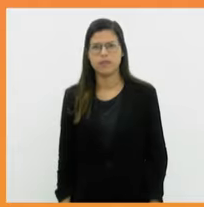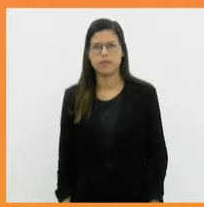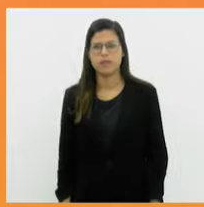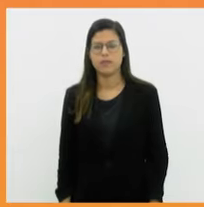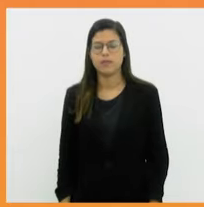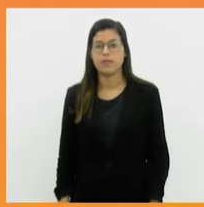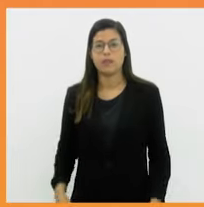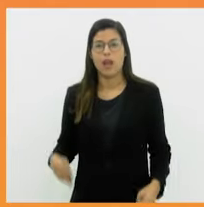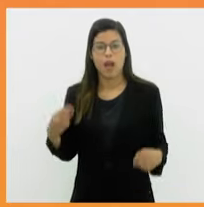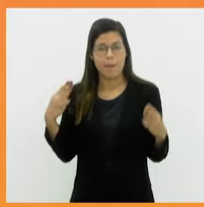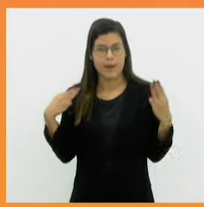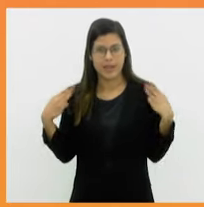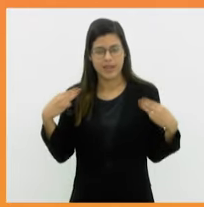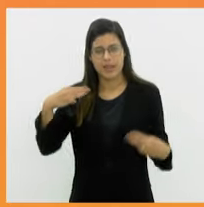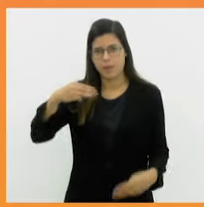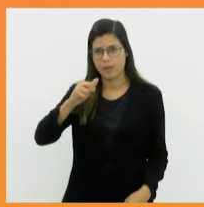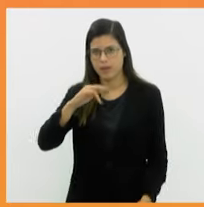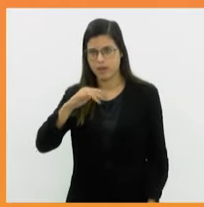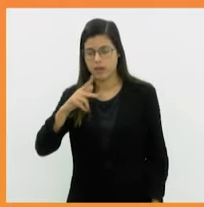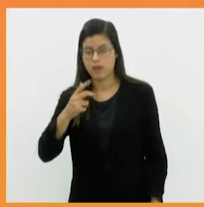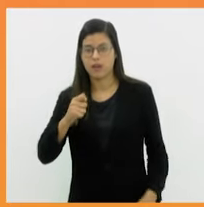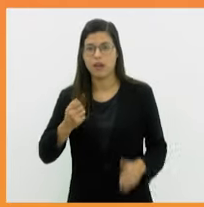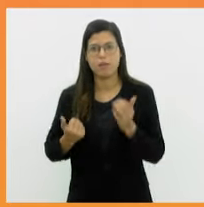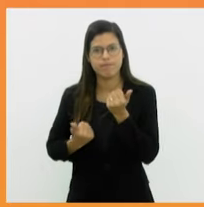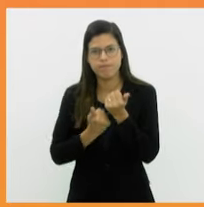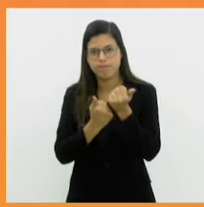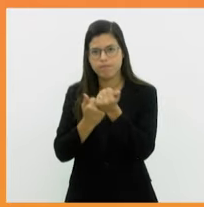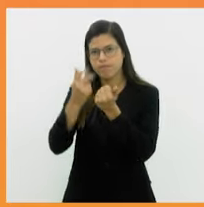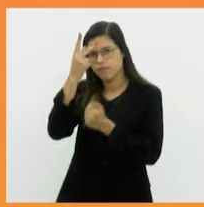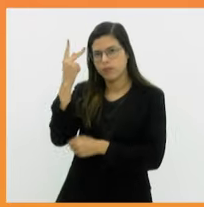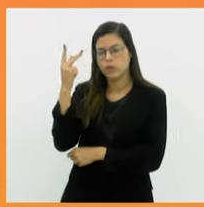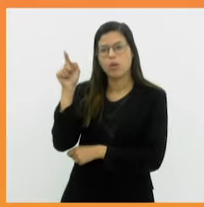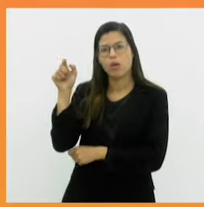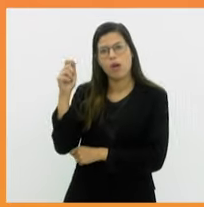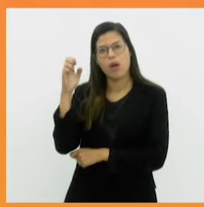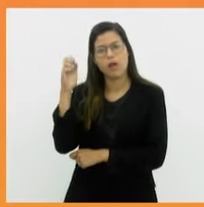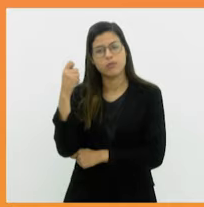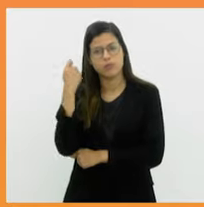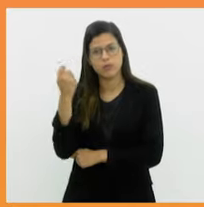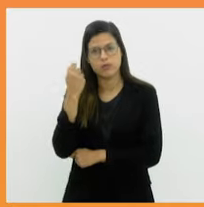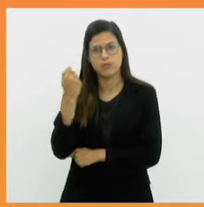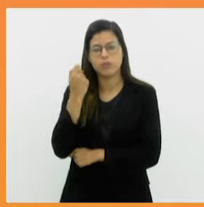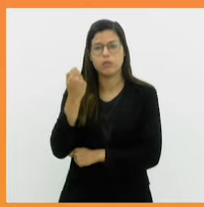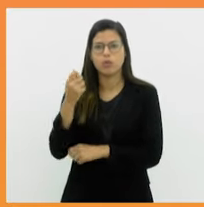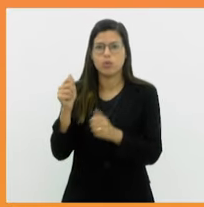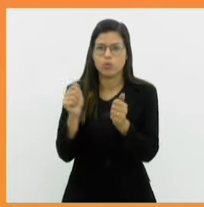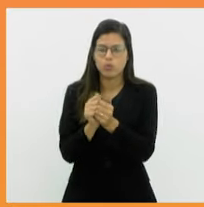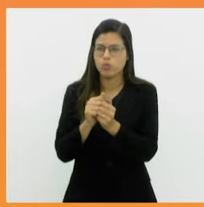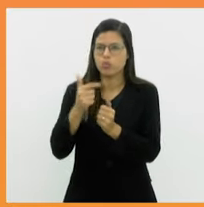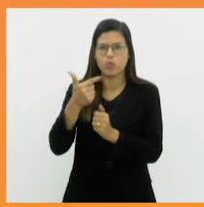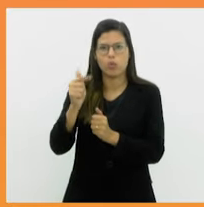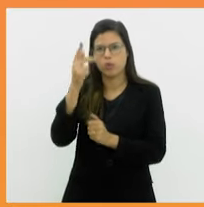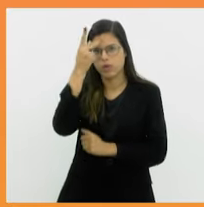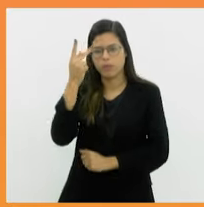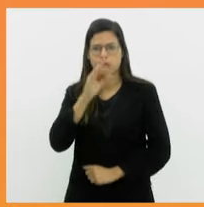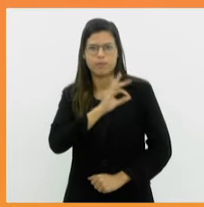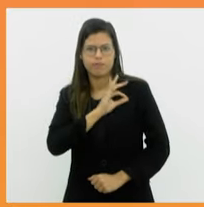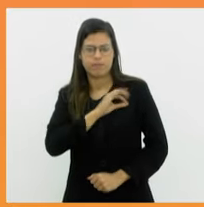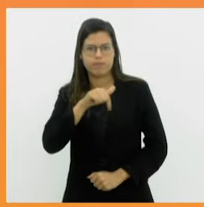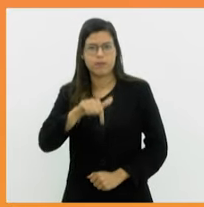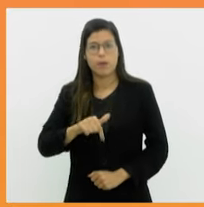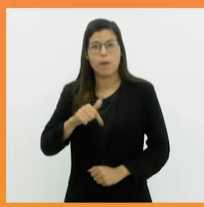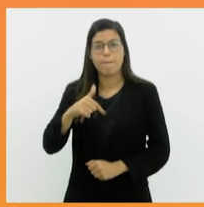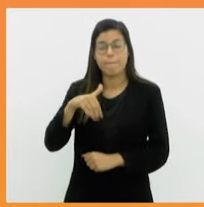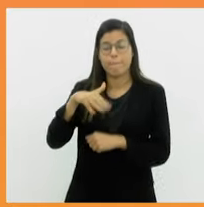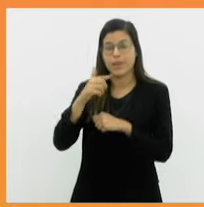A Marinha vem prestando apoio à população em situação de risco no Rio Grande do Sul em conjunto com as autoridades locais. Mais de 1.700